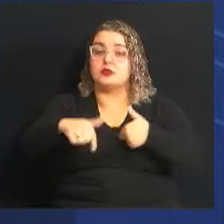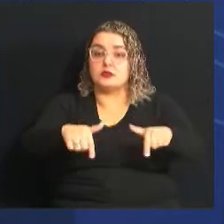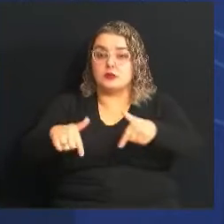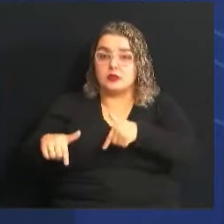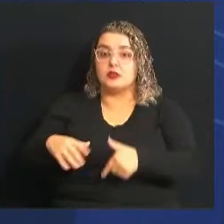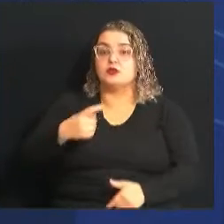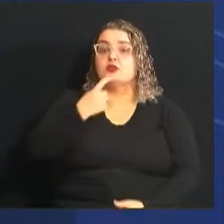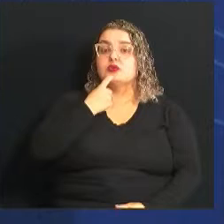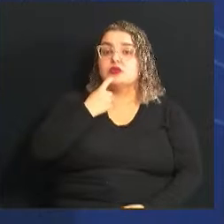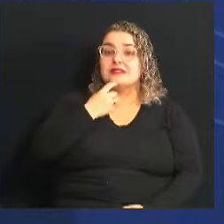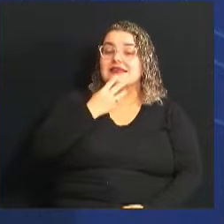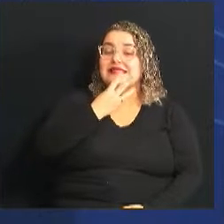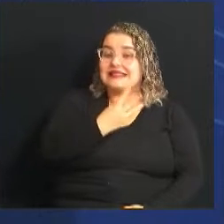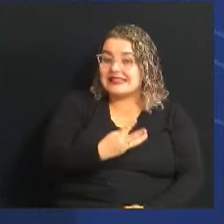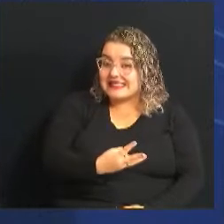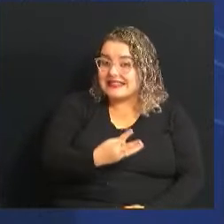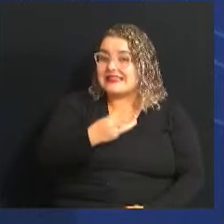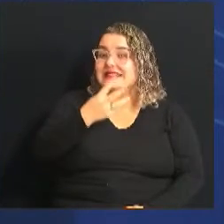está com